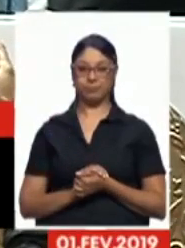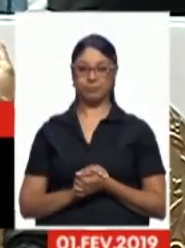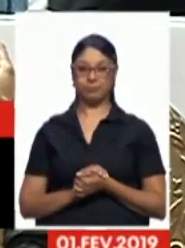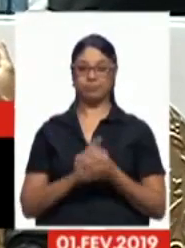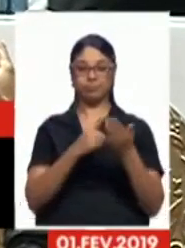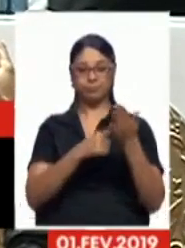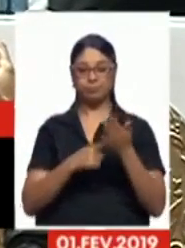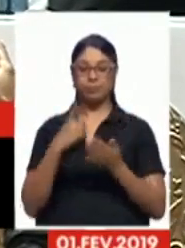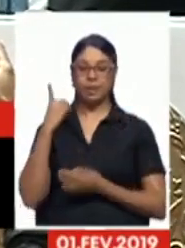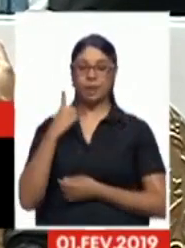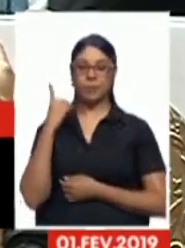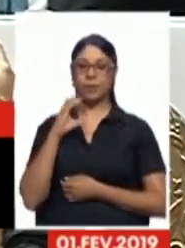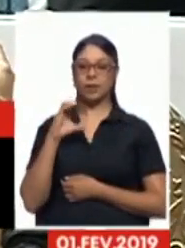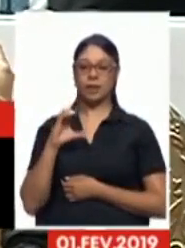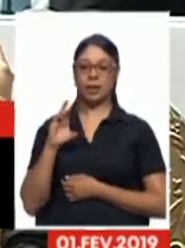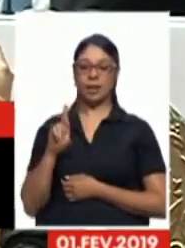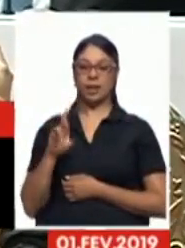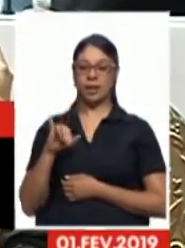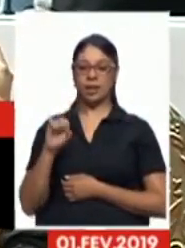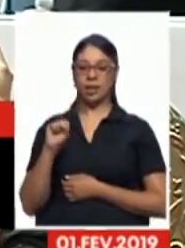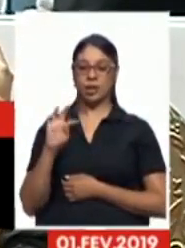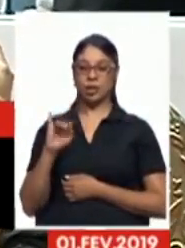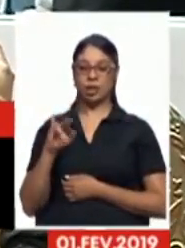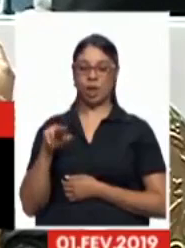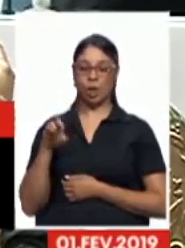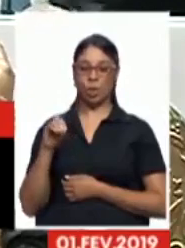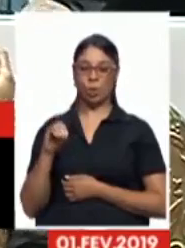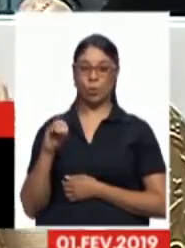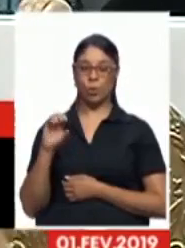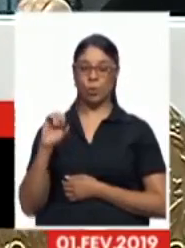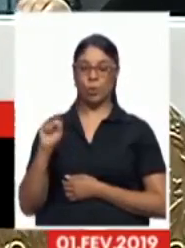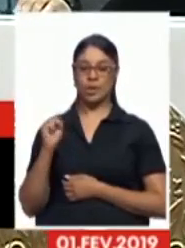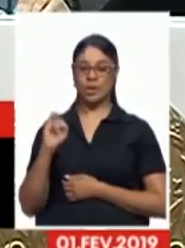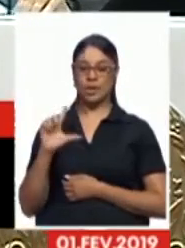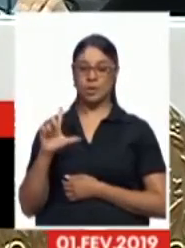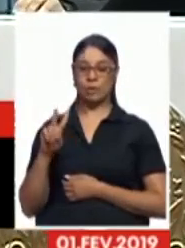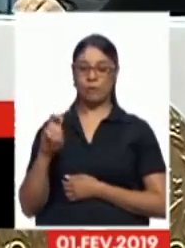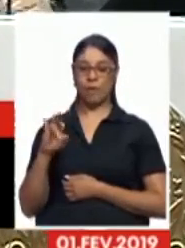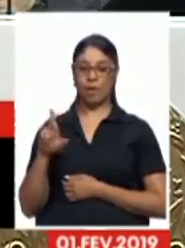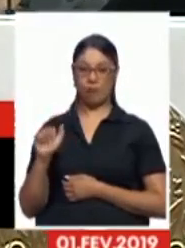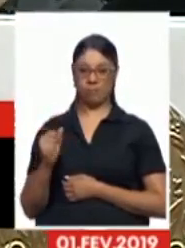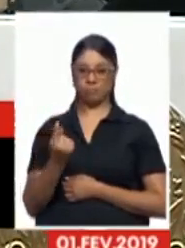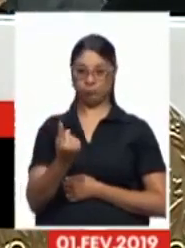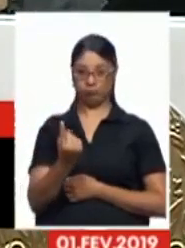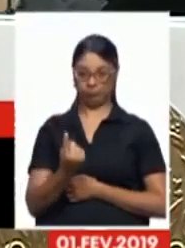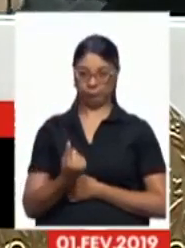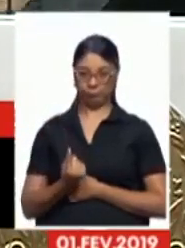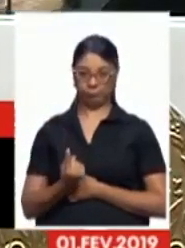Convido o deputado Cristiano Silveira a comparecer à mesa.